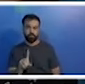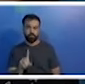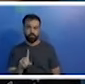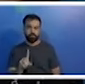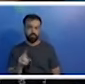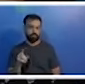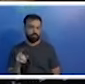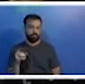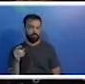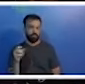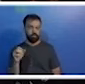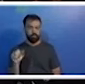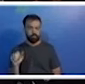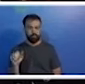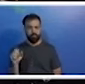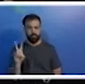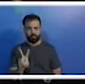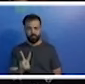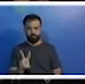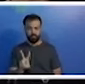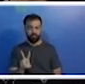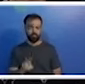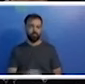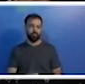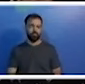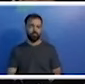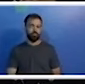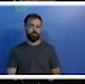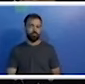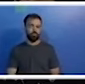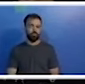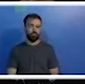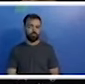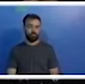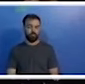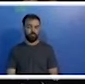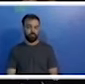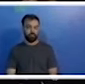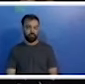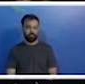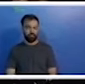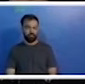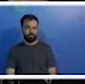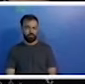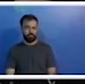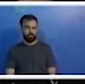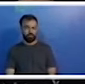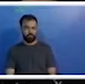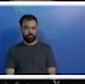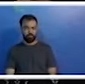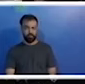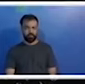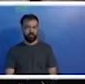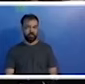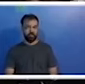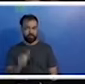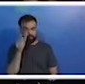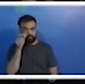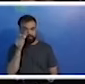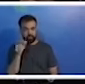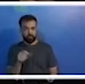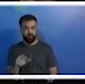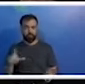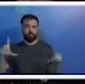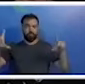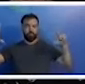a amor nós abrimos a boca duas vezes e essa palavra mas nós também vimos no nosso